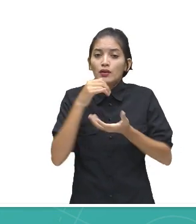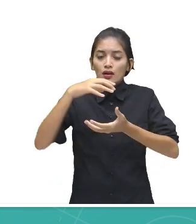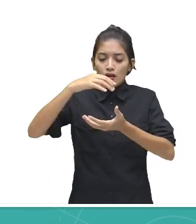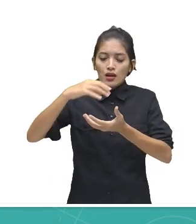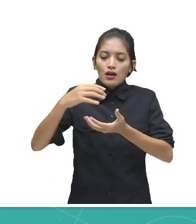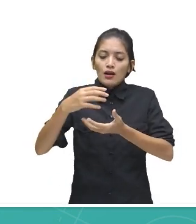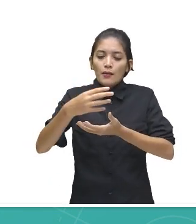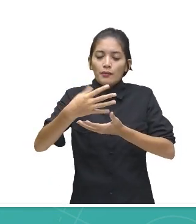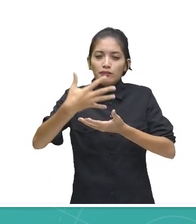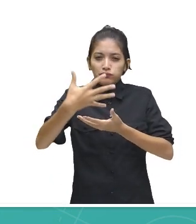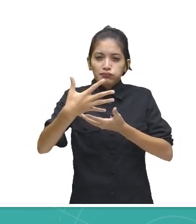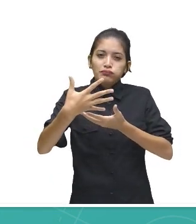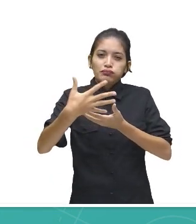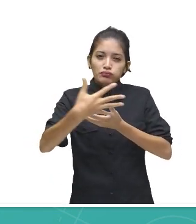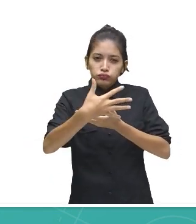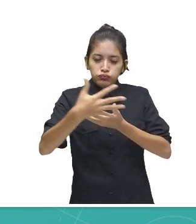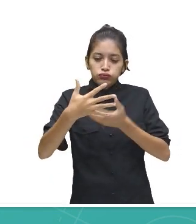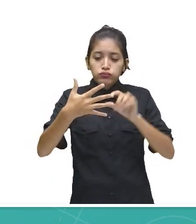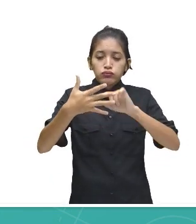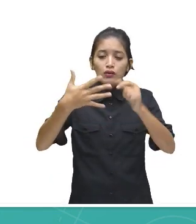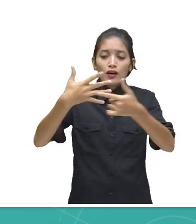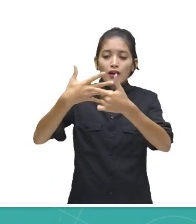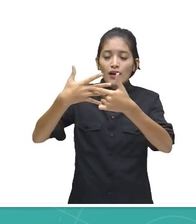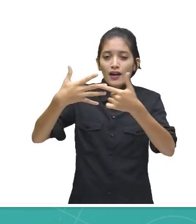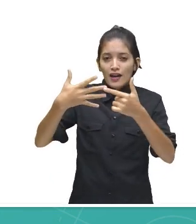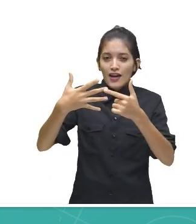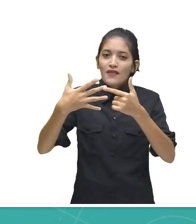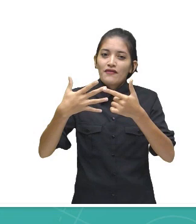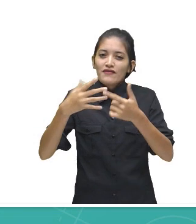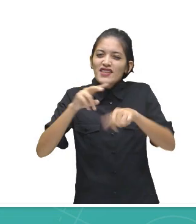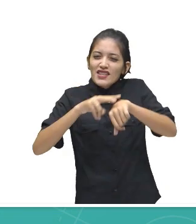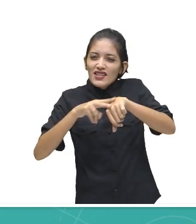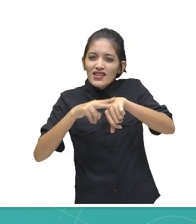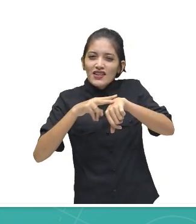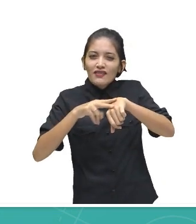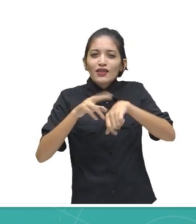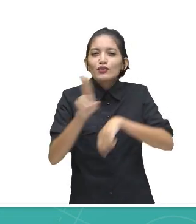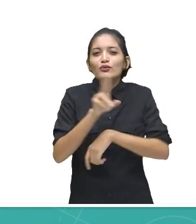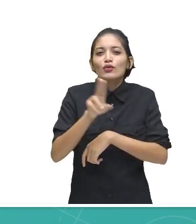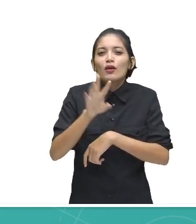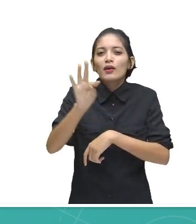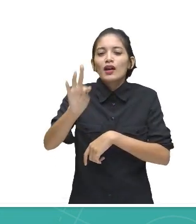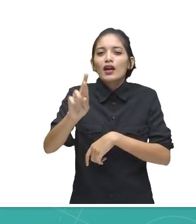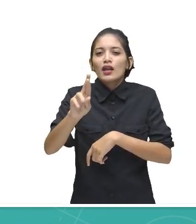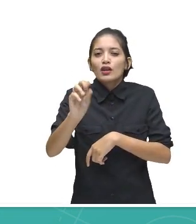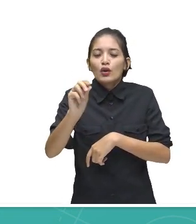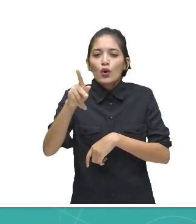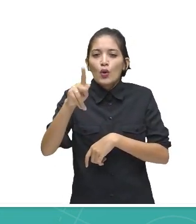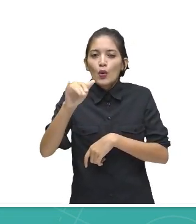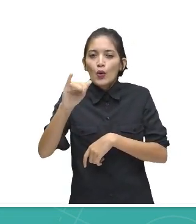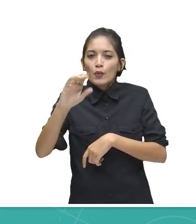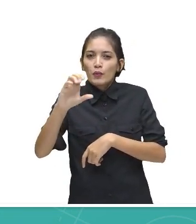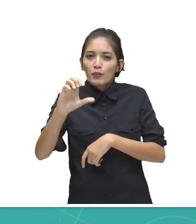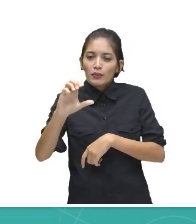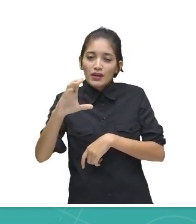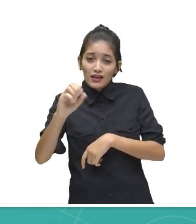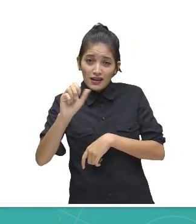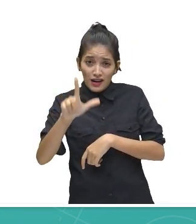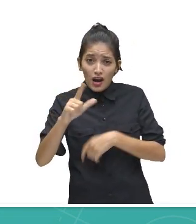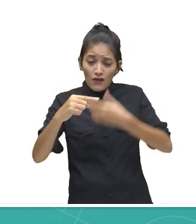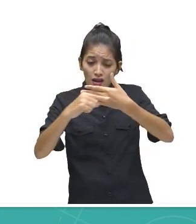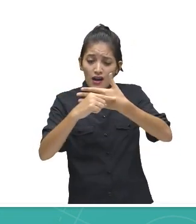verde, sendo destacada em verde, é a chamada zona tropical, onde exatamente fica a linha do Equador, que a gente já estudou por